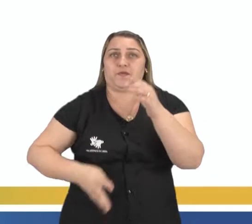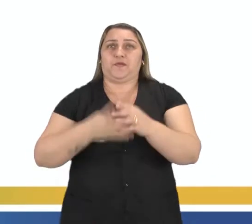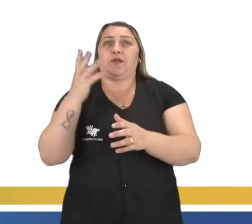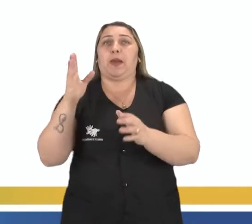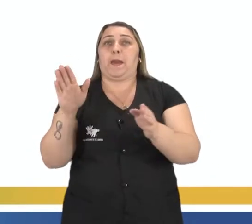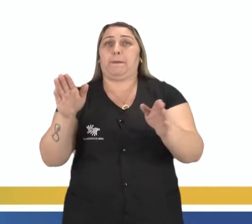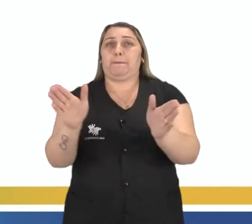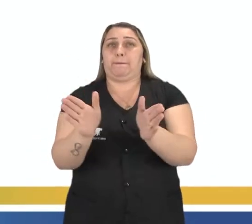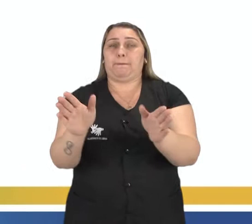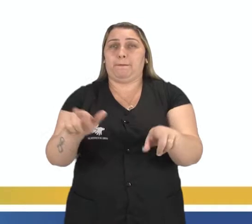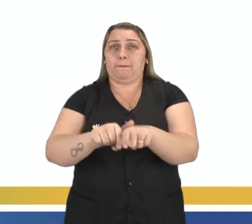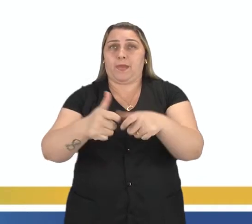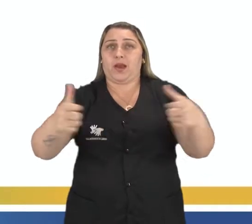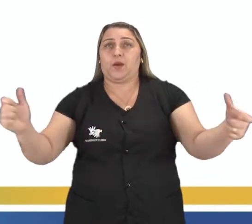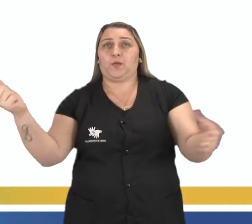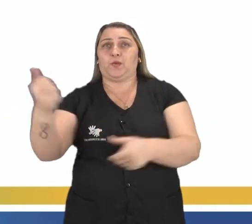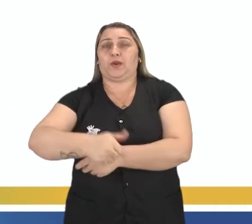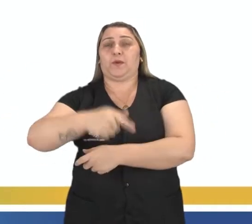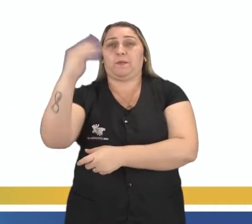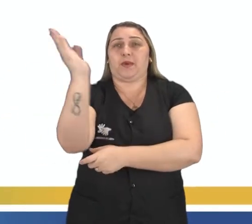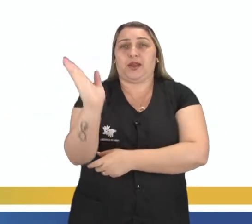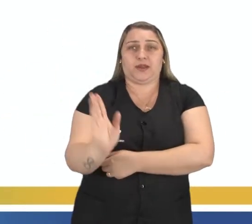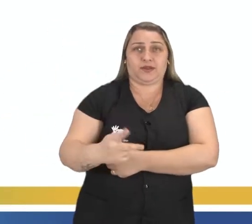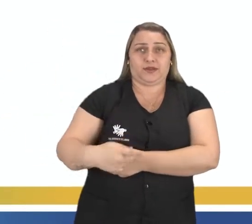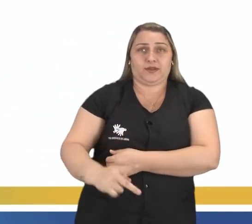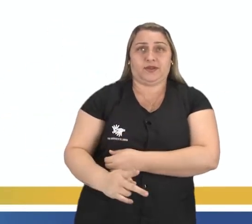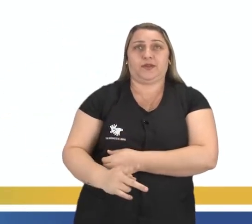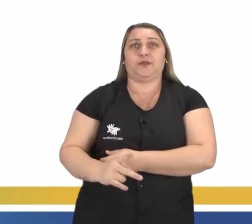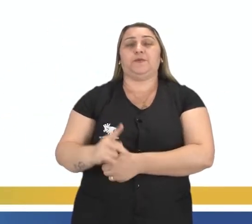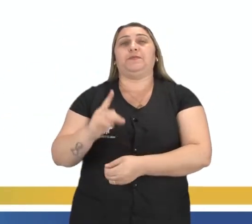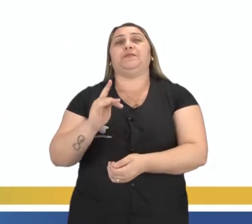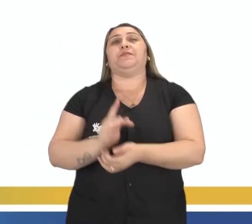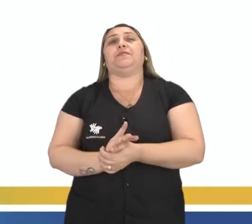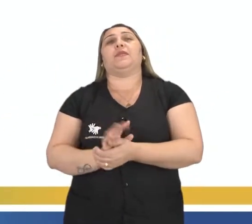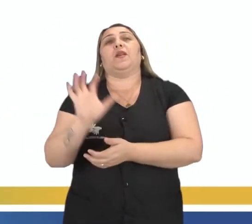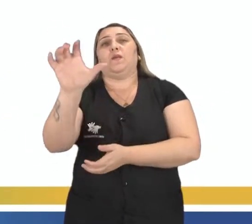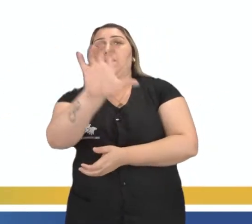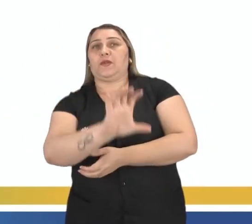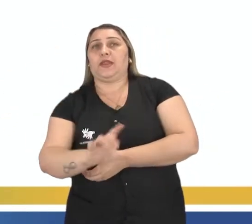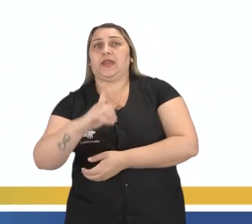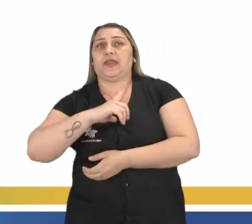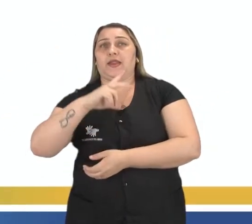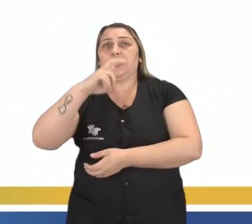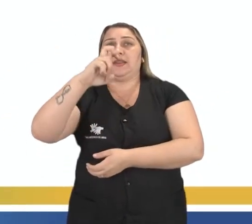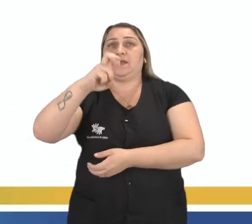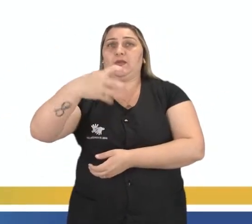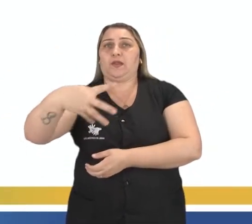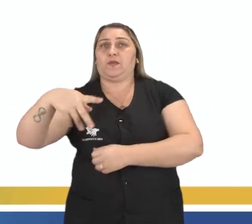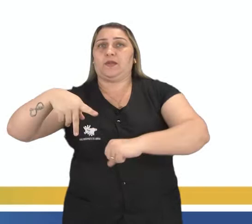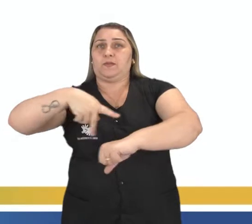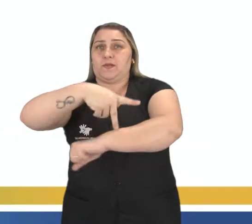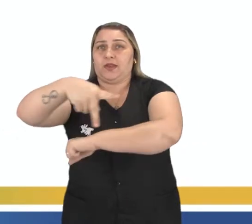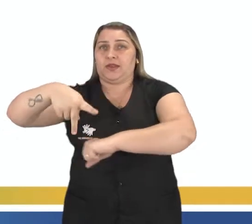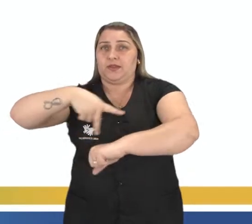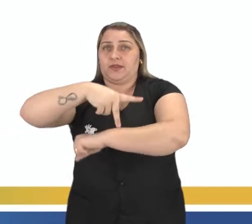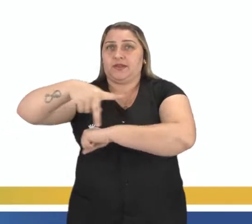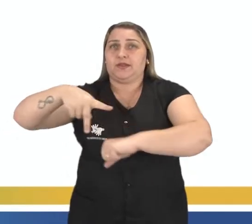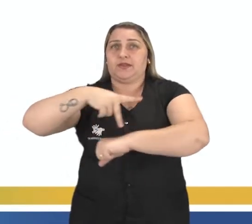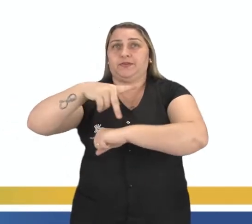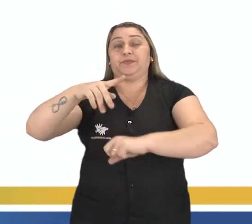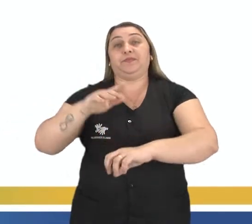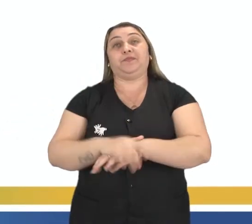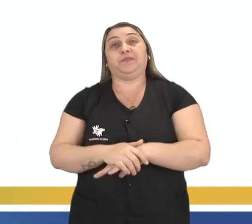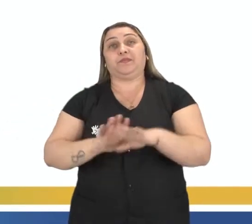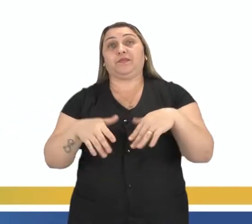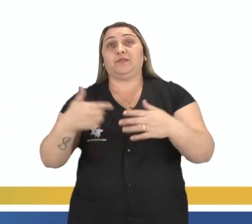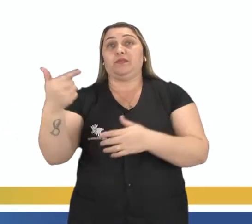vezes maior que o território do Brasil. Esse continente ele possui 54 países e